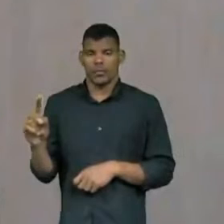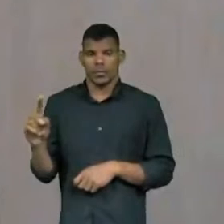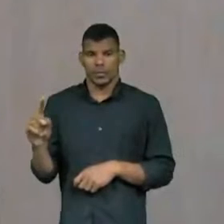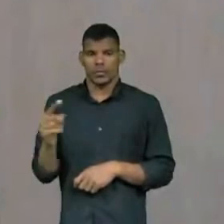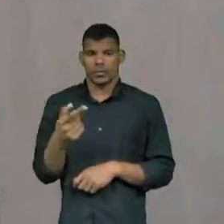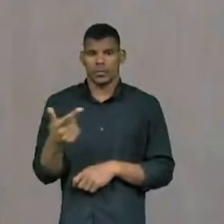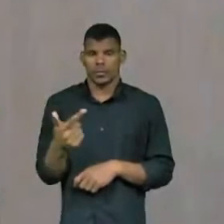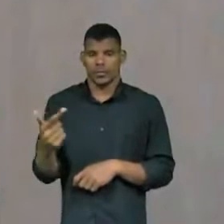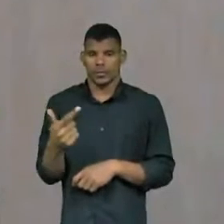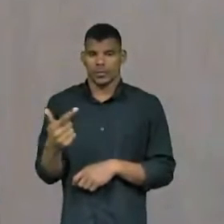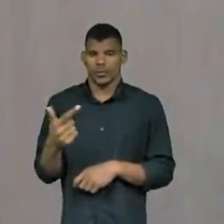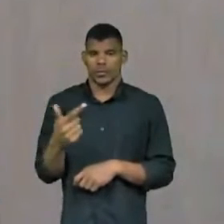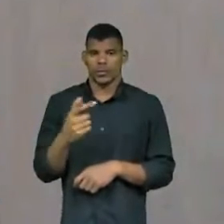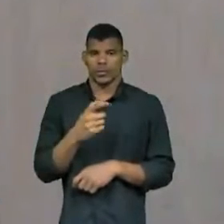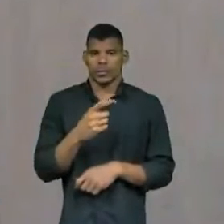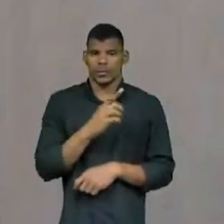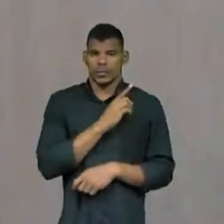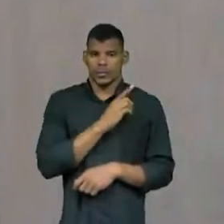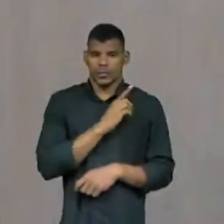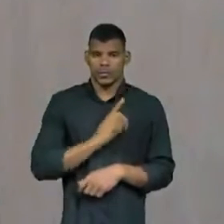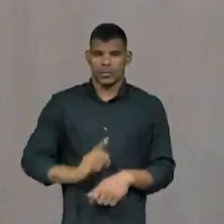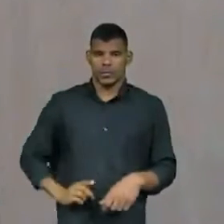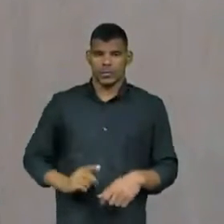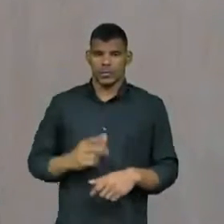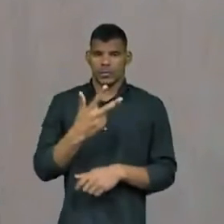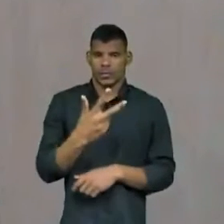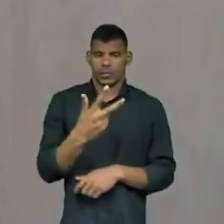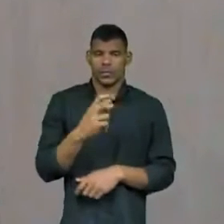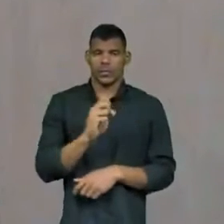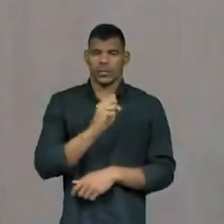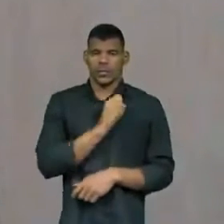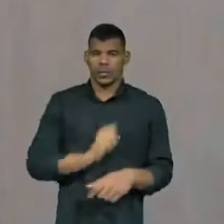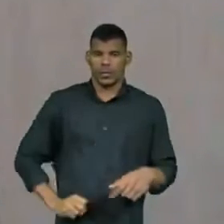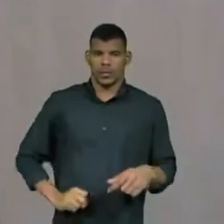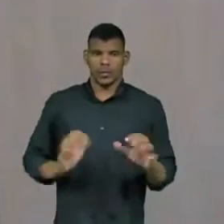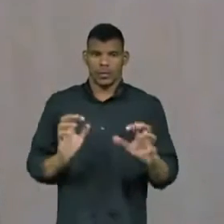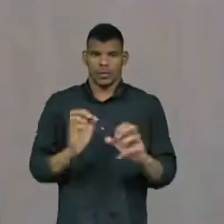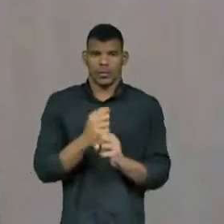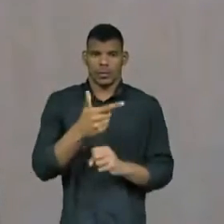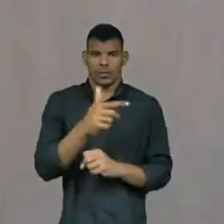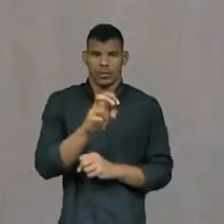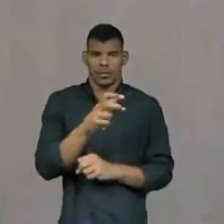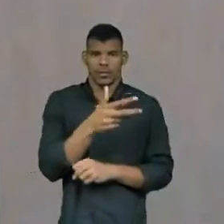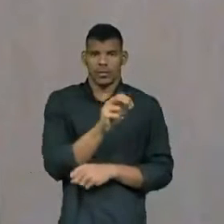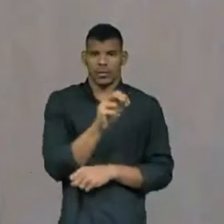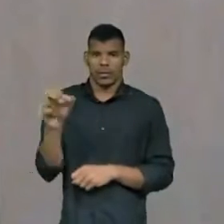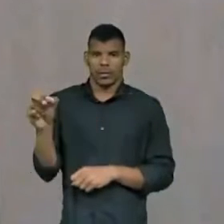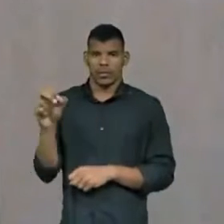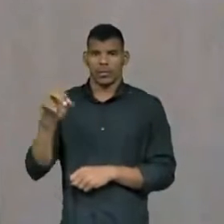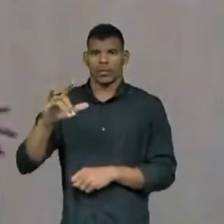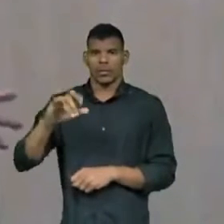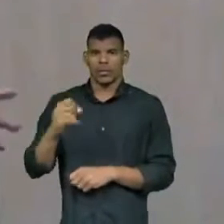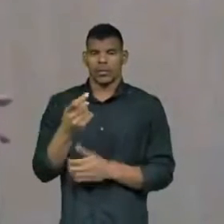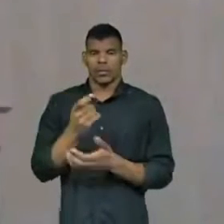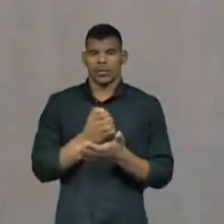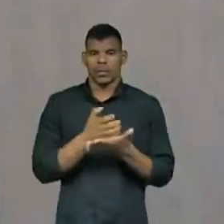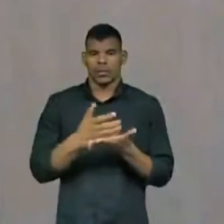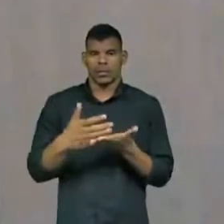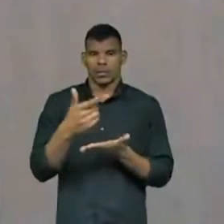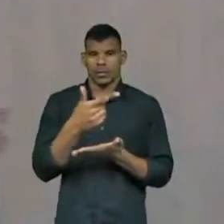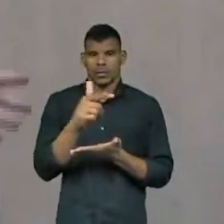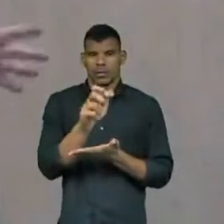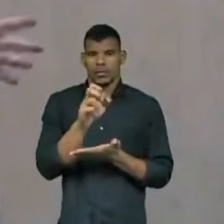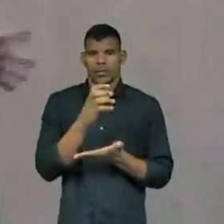bancada, são 22 deputados e 3 senadores, são 25, divide 300 milhões por 25 e